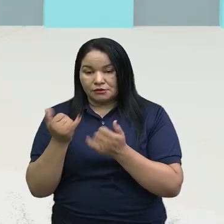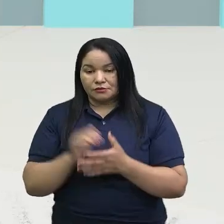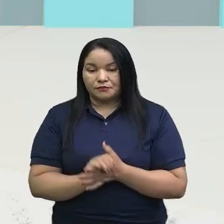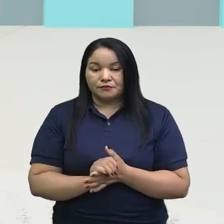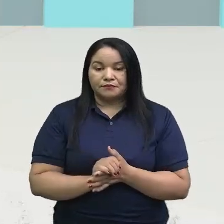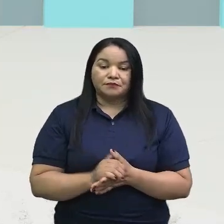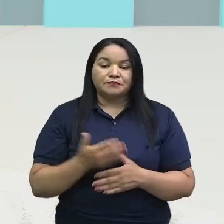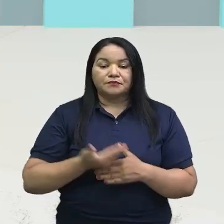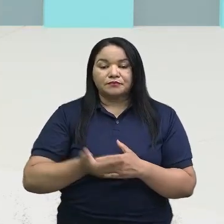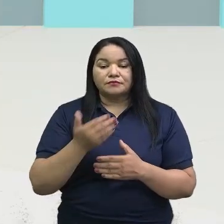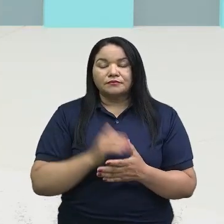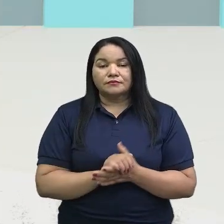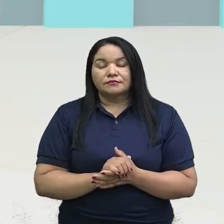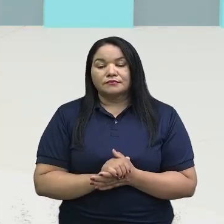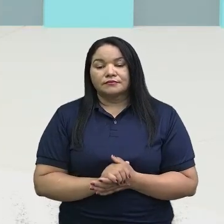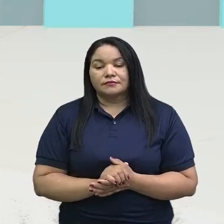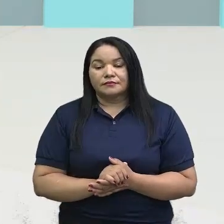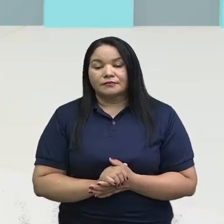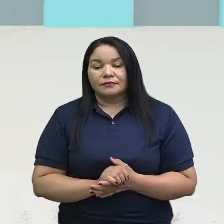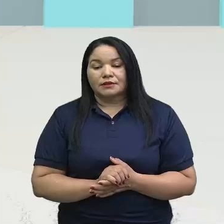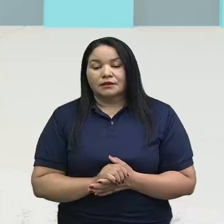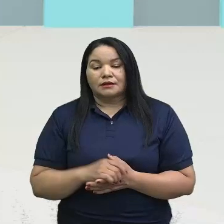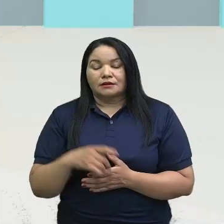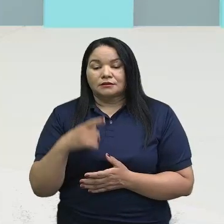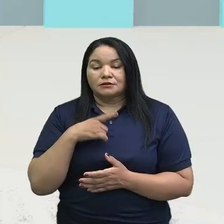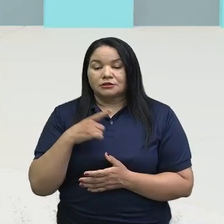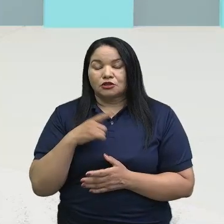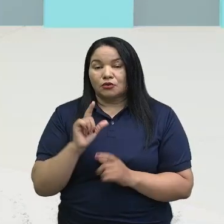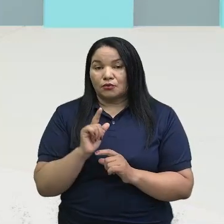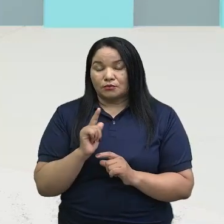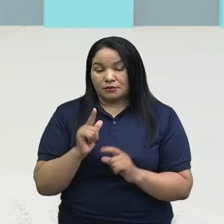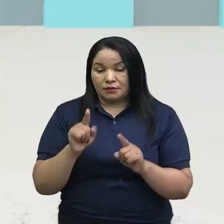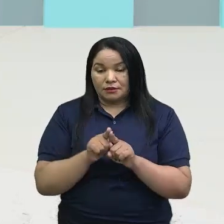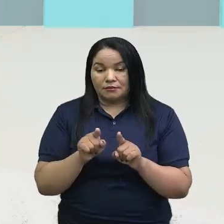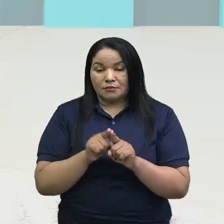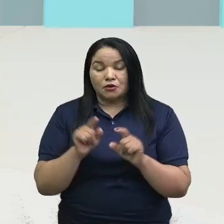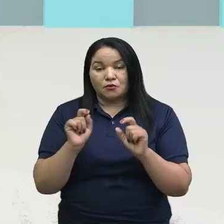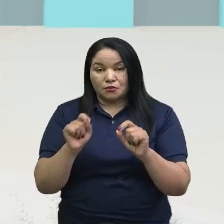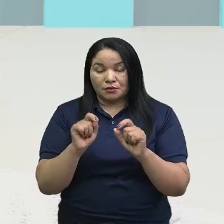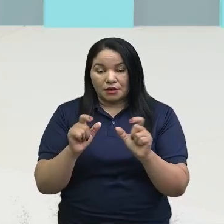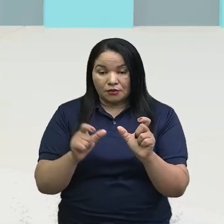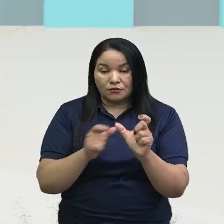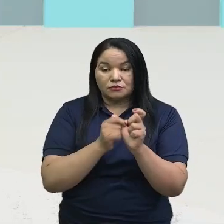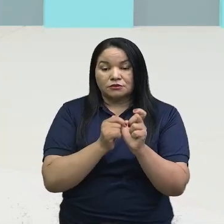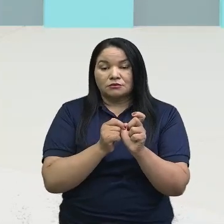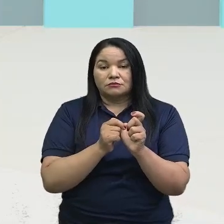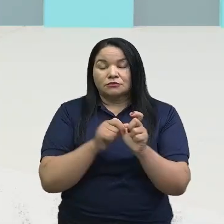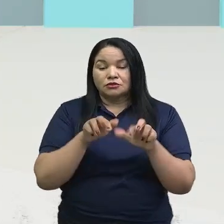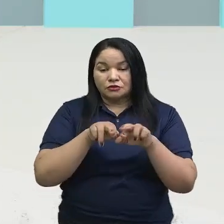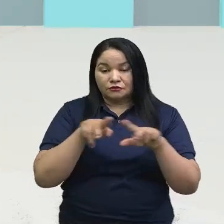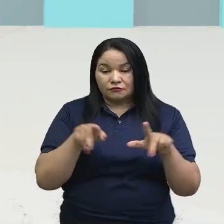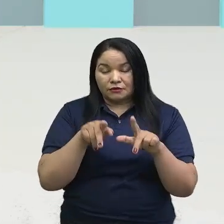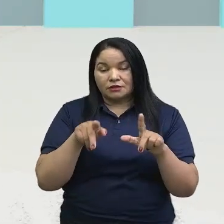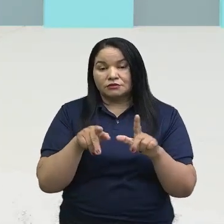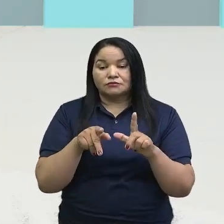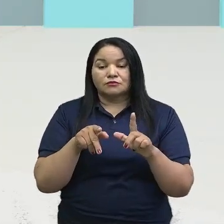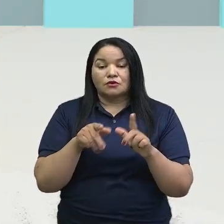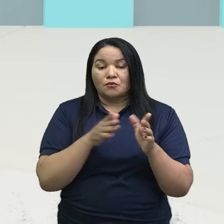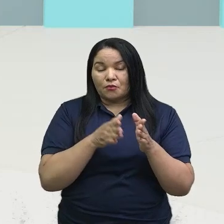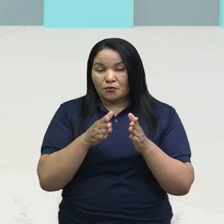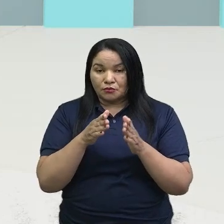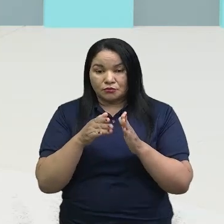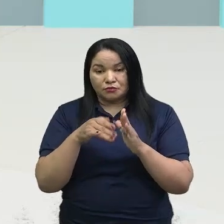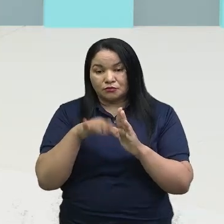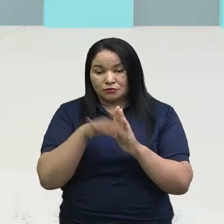continuando o texto, nós vamos observar que há a presença dessa conjunção em várias partes desse texto. Então, observe